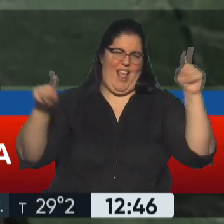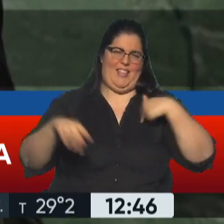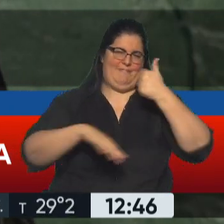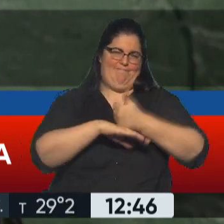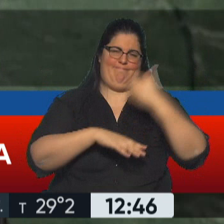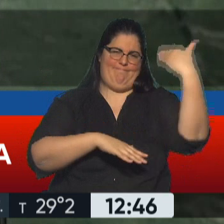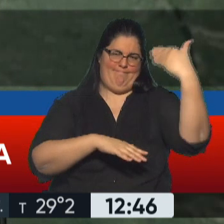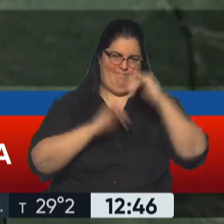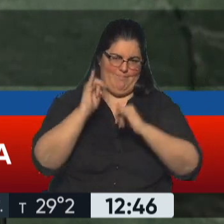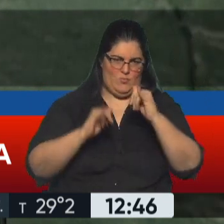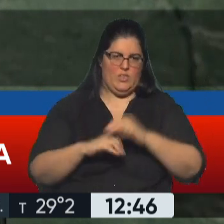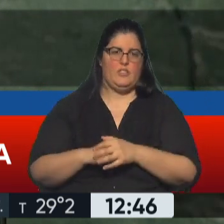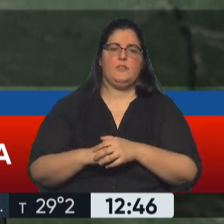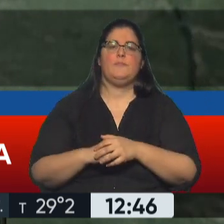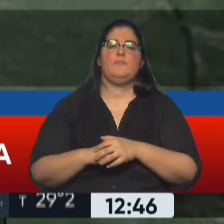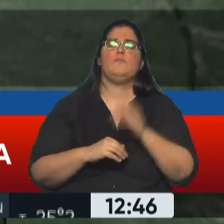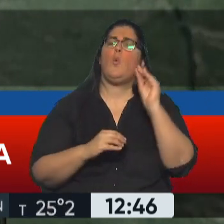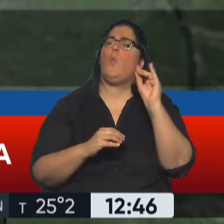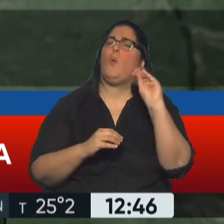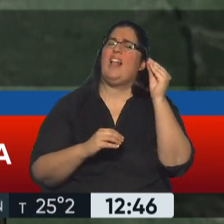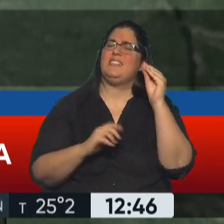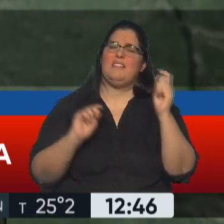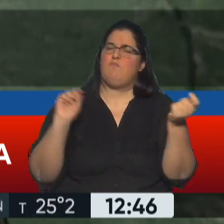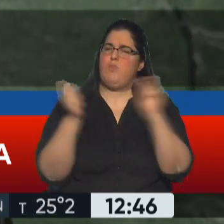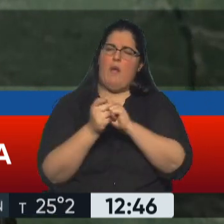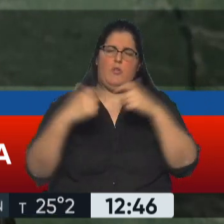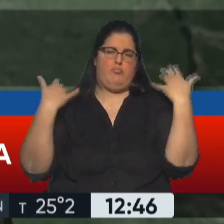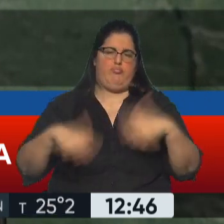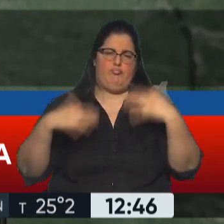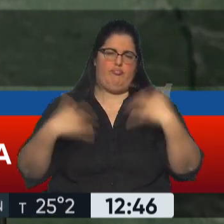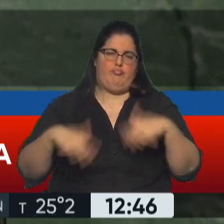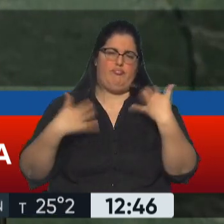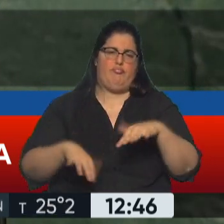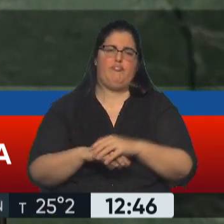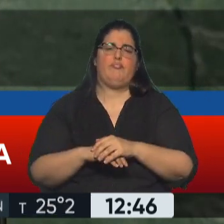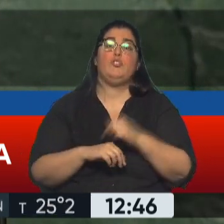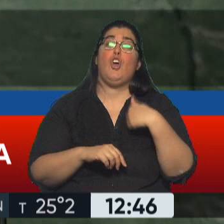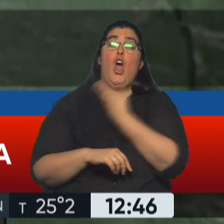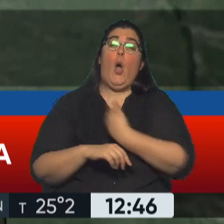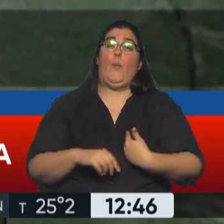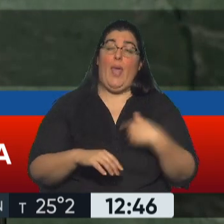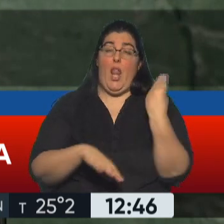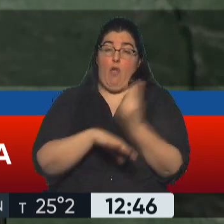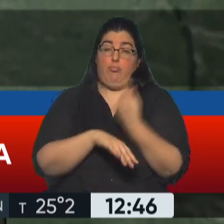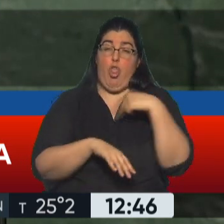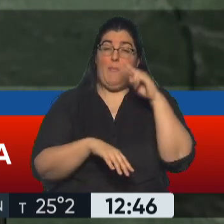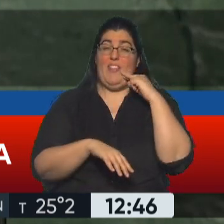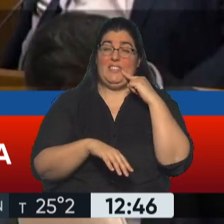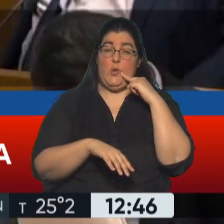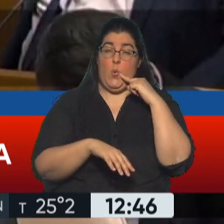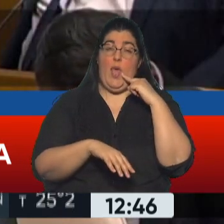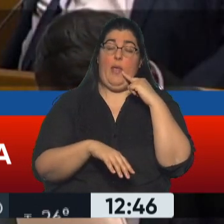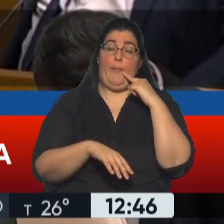televisões. O Brasil mudou e muito depois que assumimos o governo em janeiro